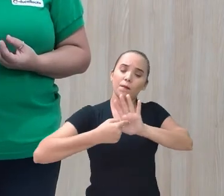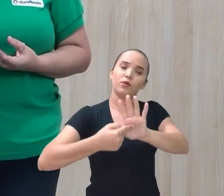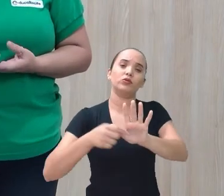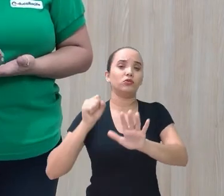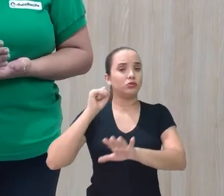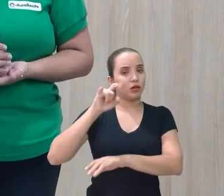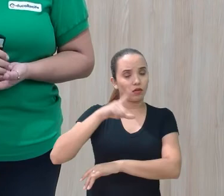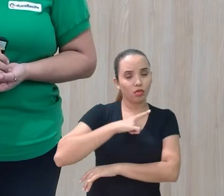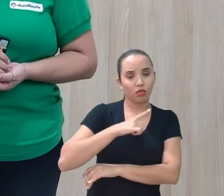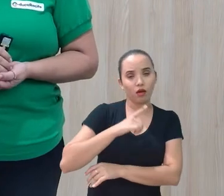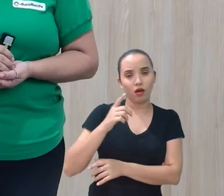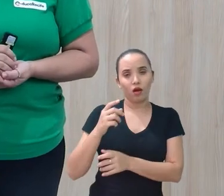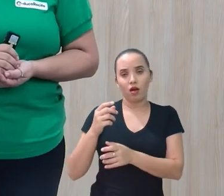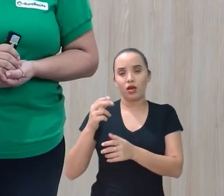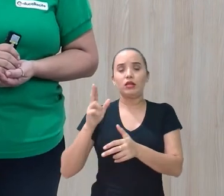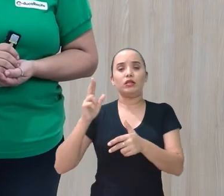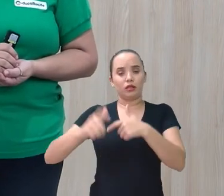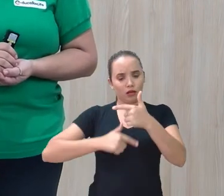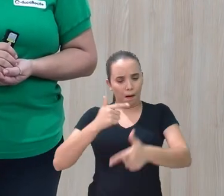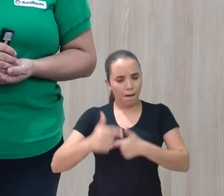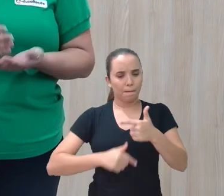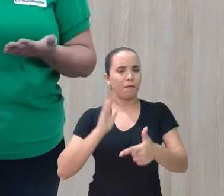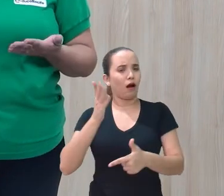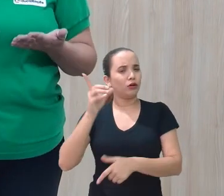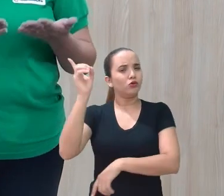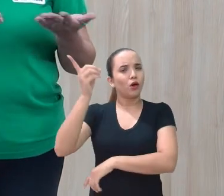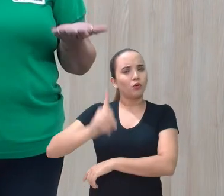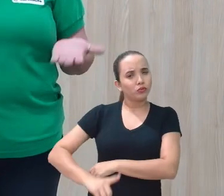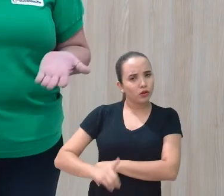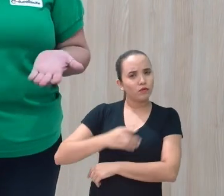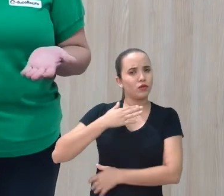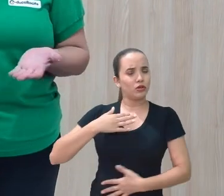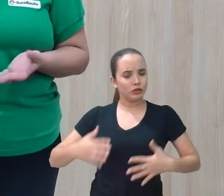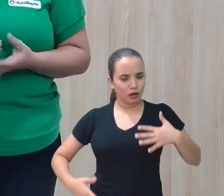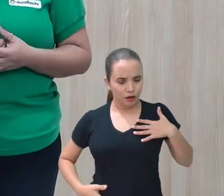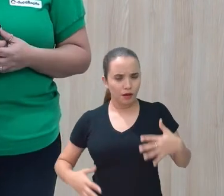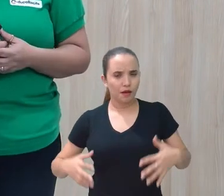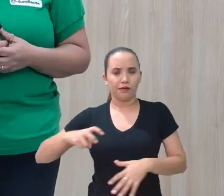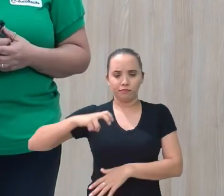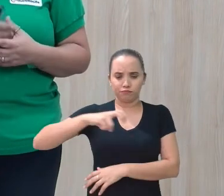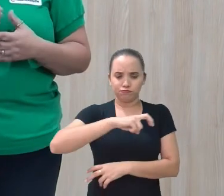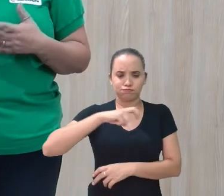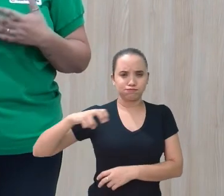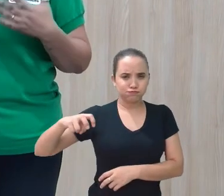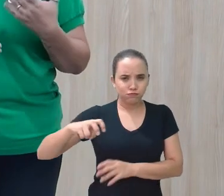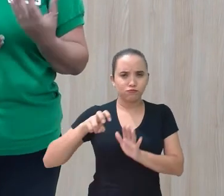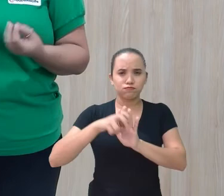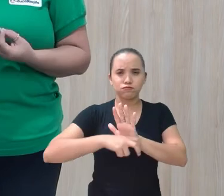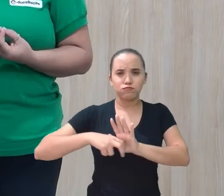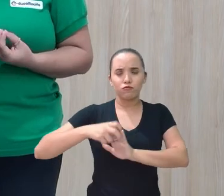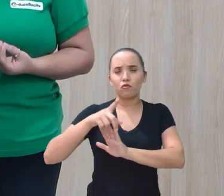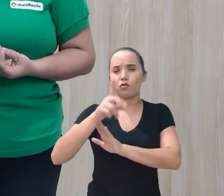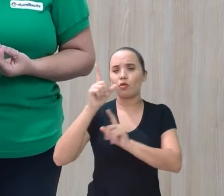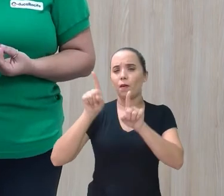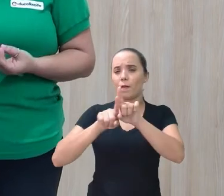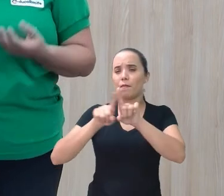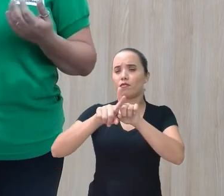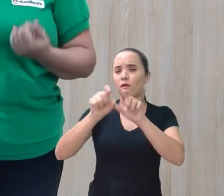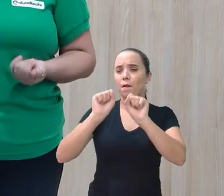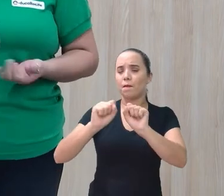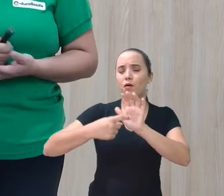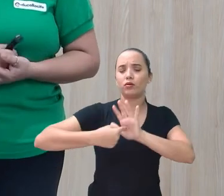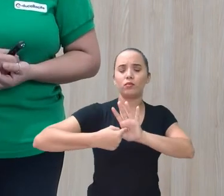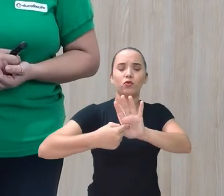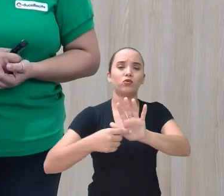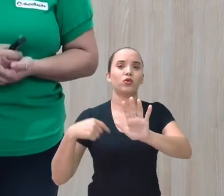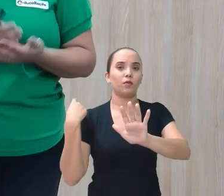algum trabalho com deficiente físico e quer mostrar para os demais, para todos, essa sua experiência, entre